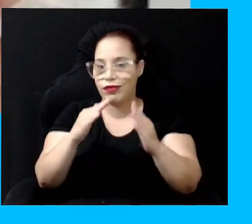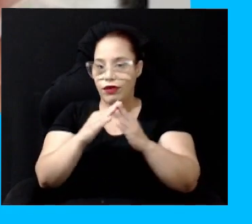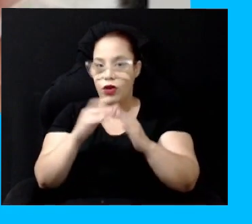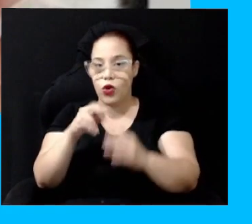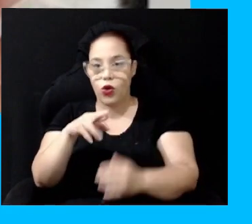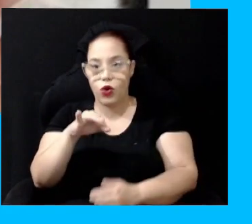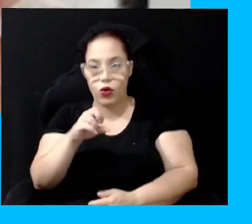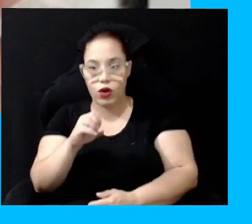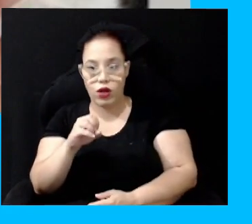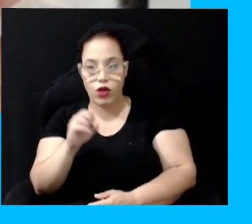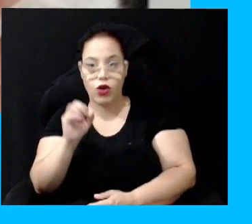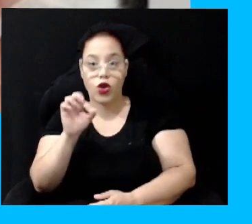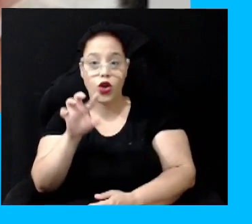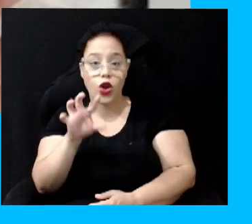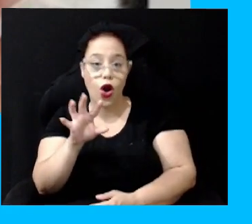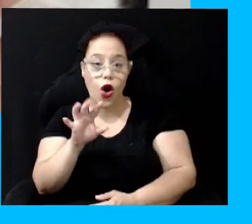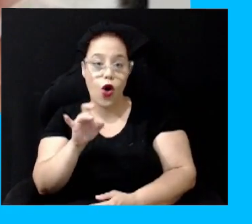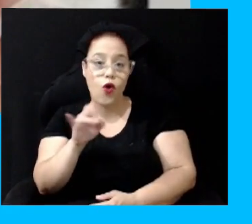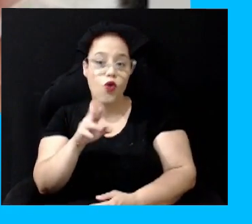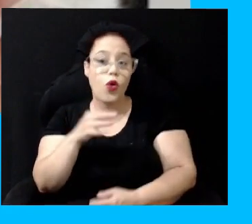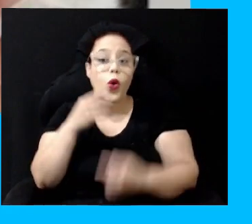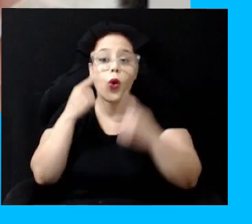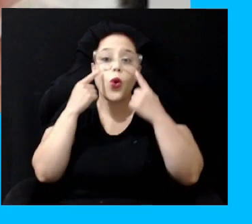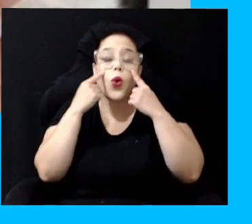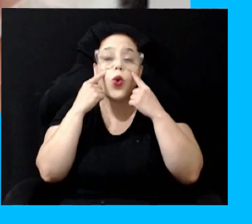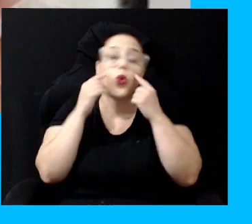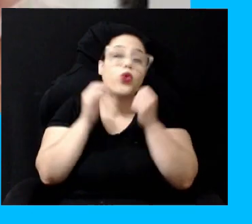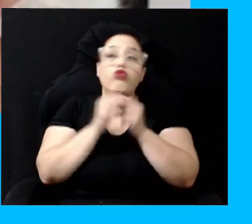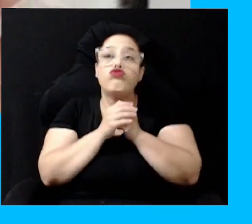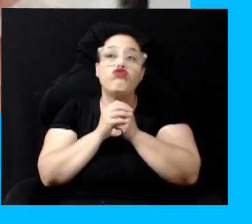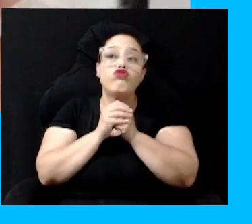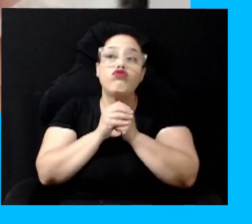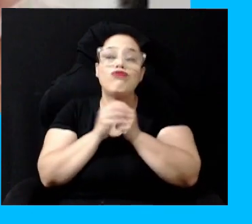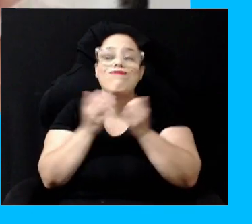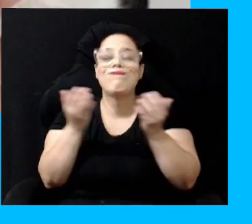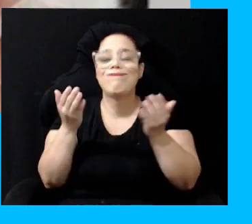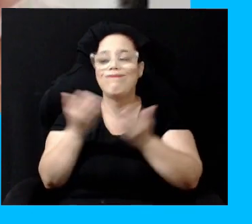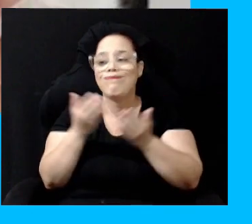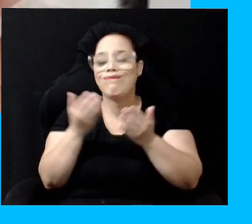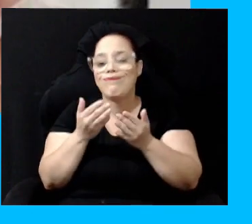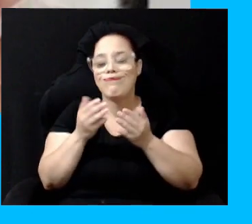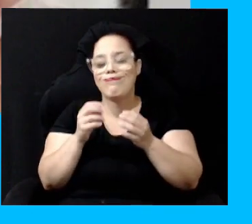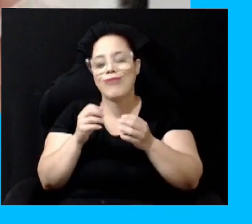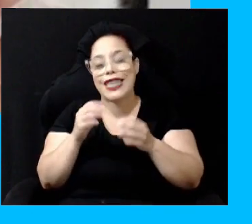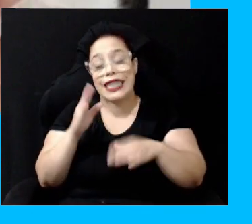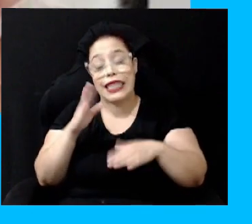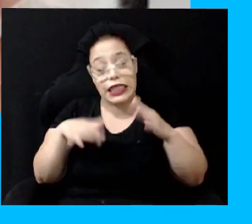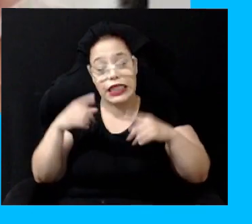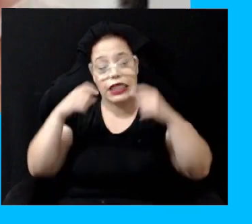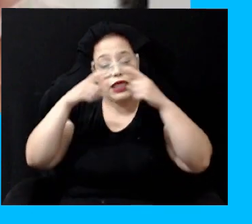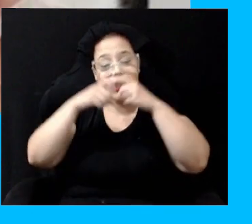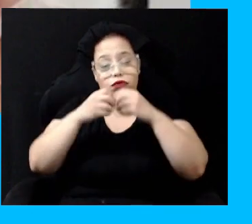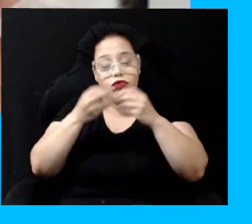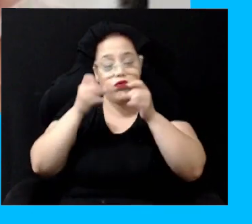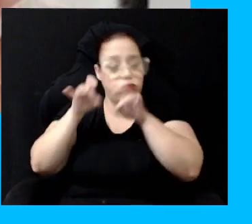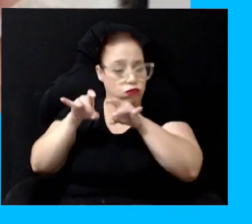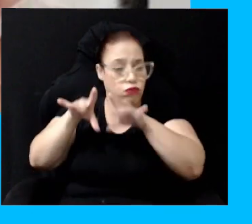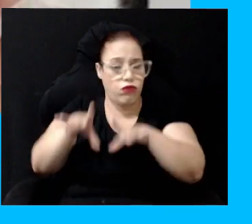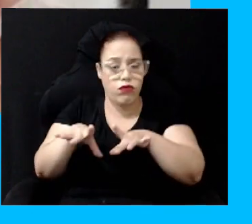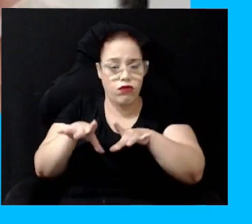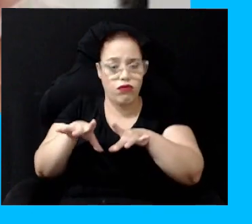um filhote com essa carinha meiga, mas que já passou por momentos difíceis. Foi abandonado,